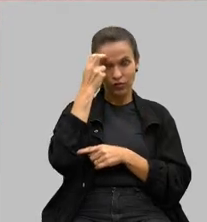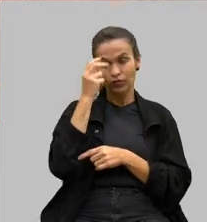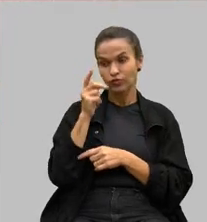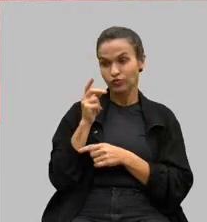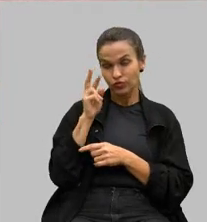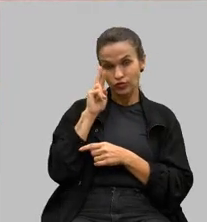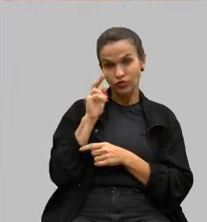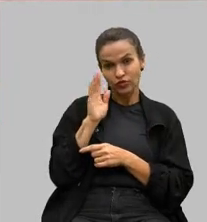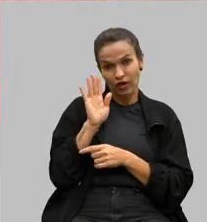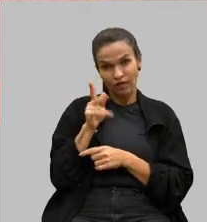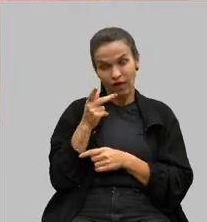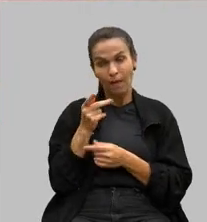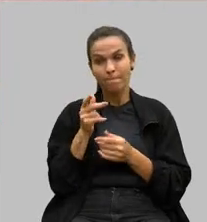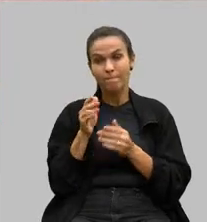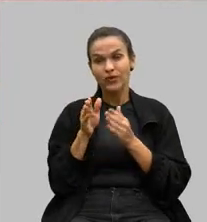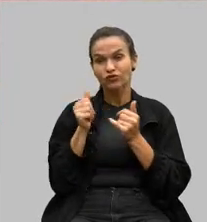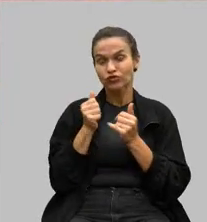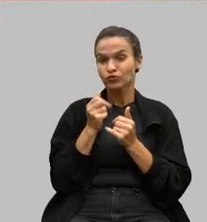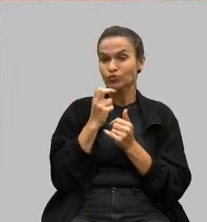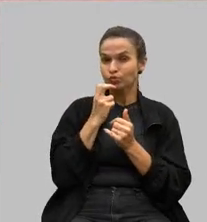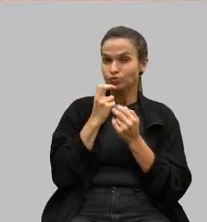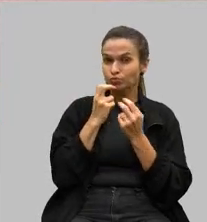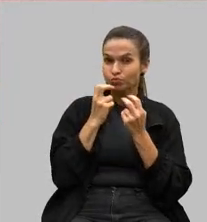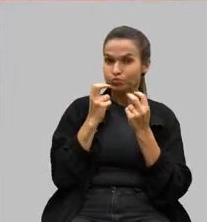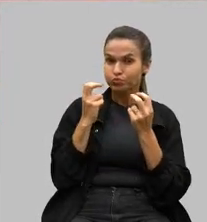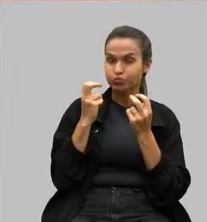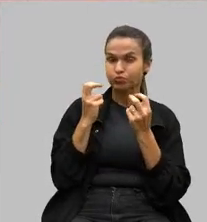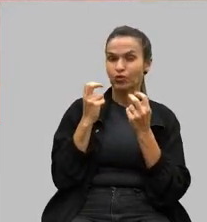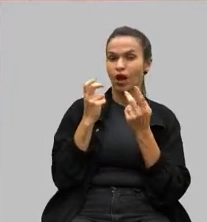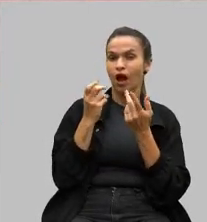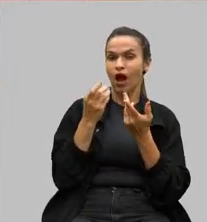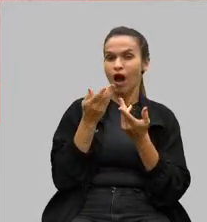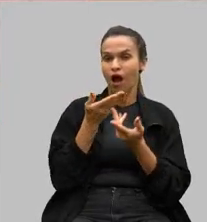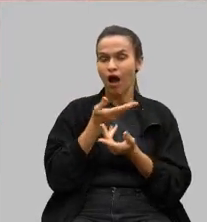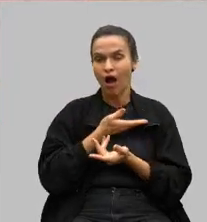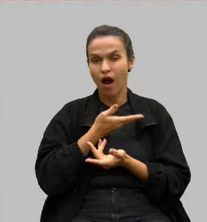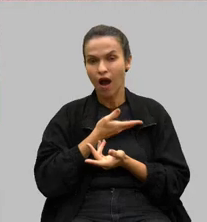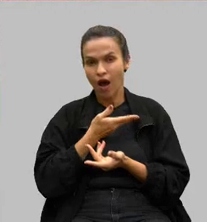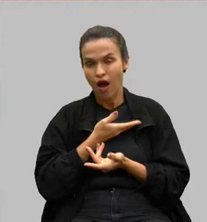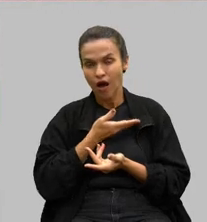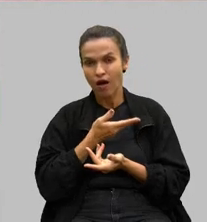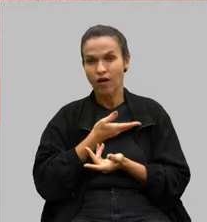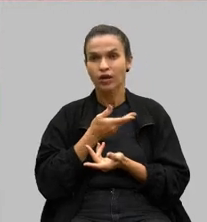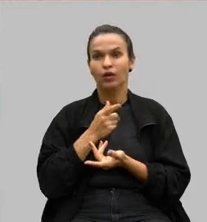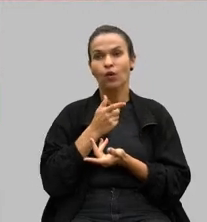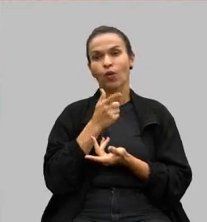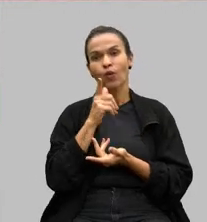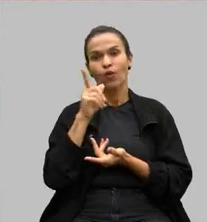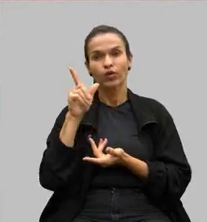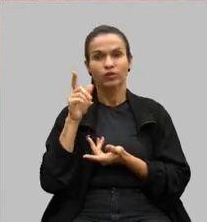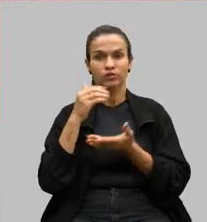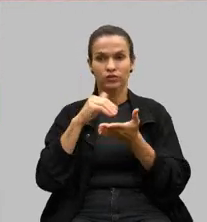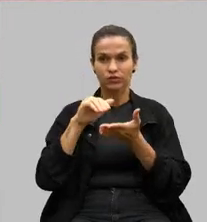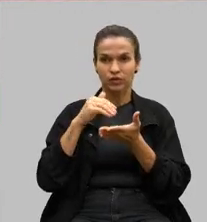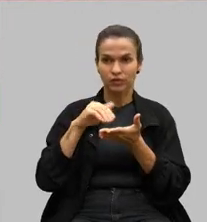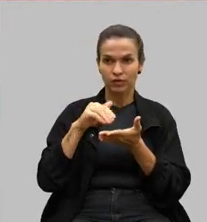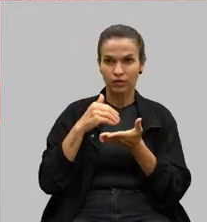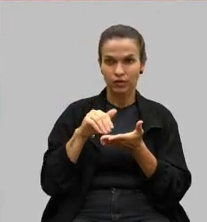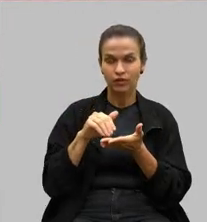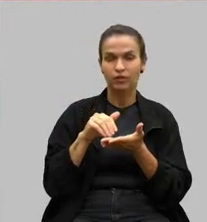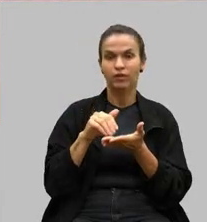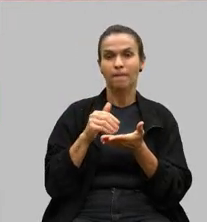aí que pediu socorro aos colegas outros secretários outras